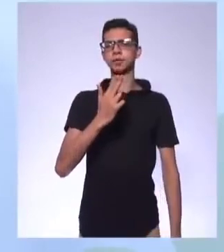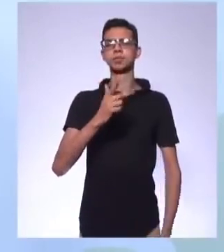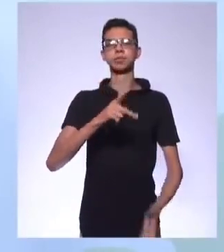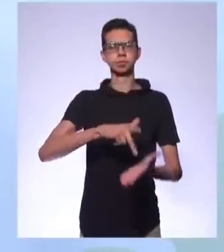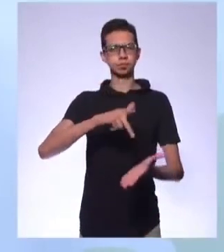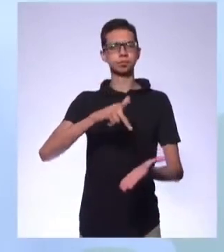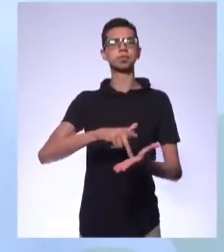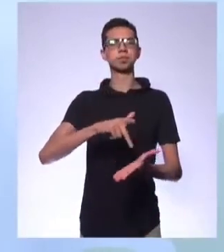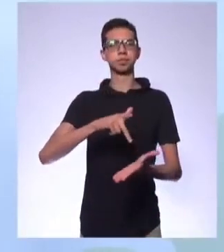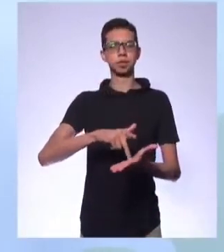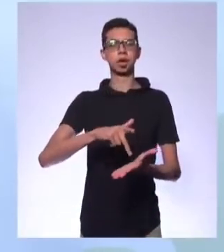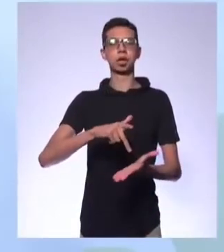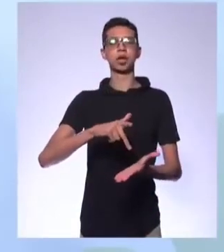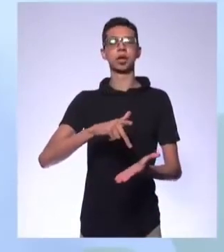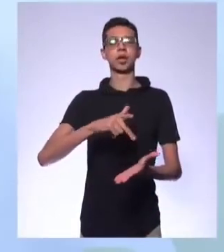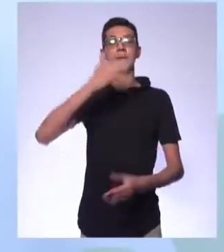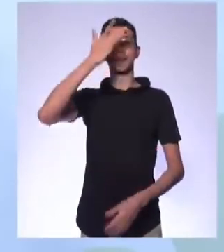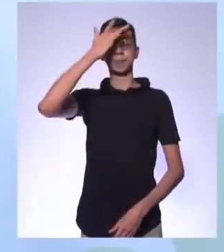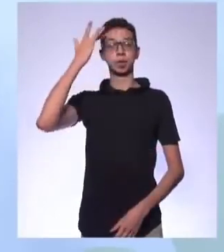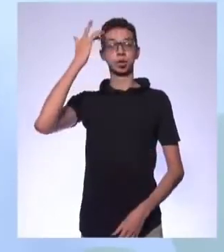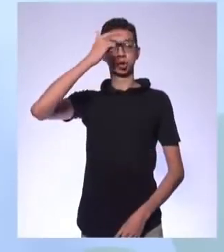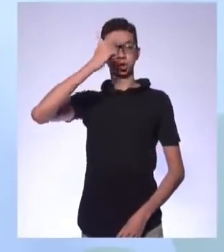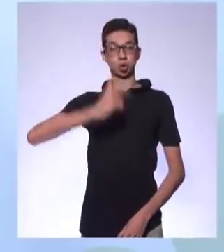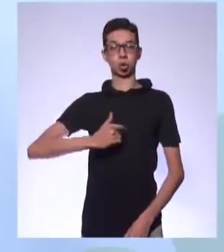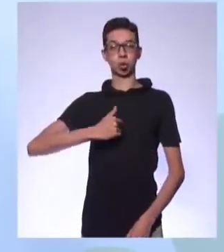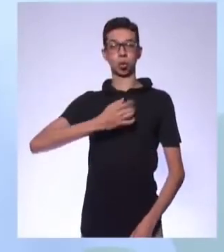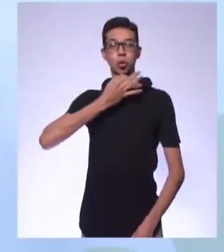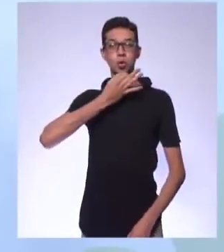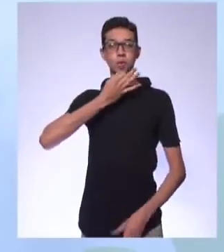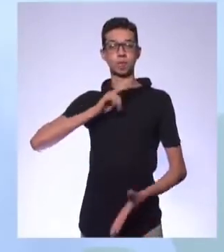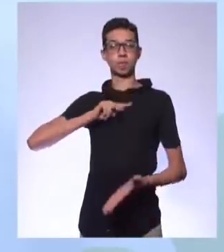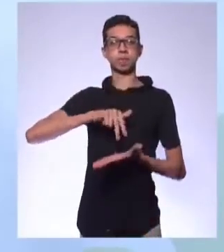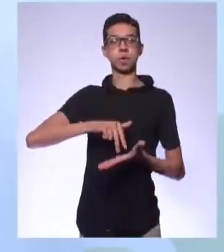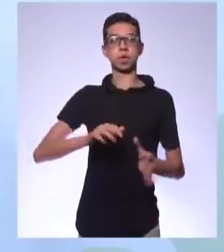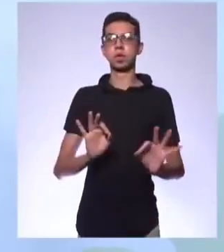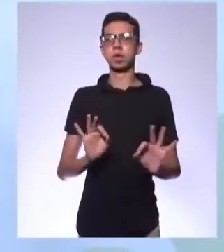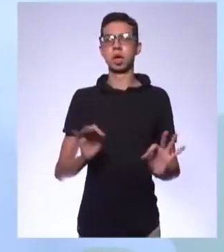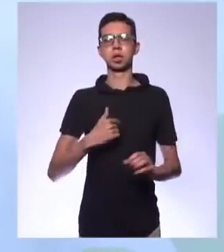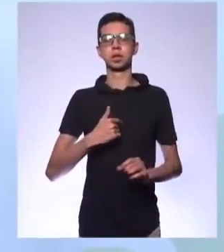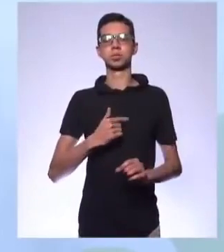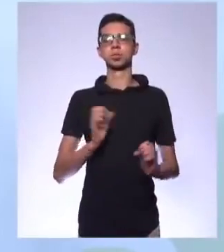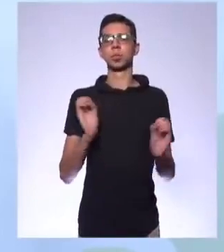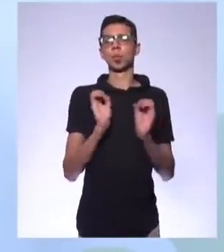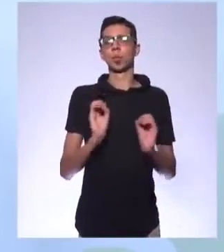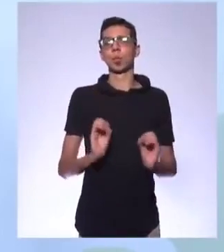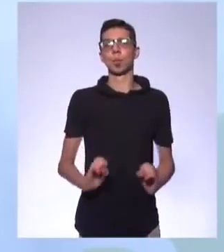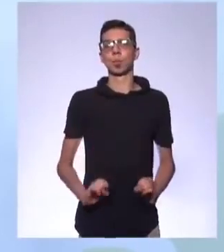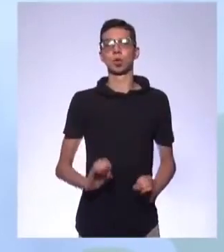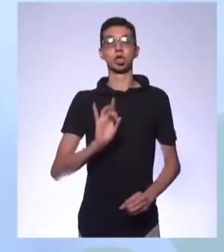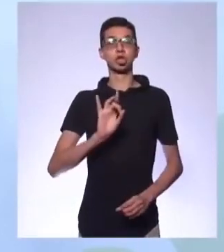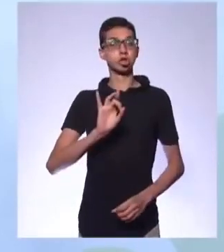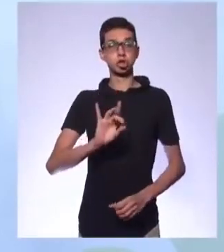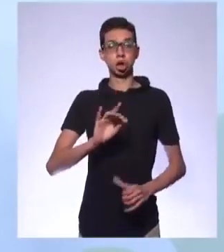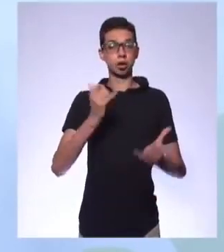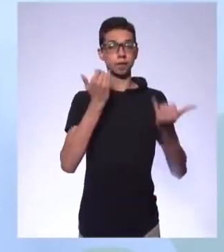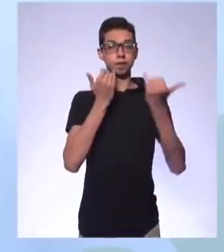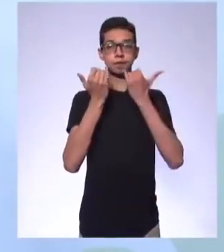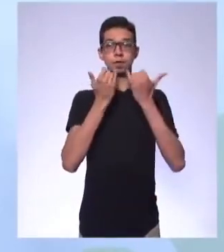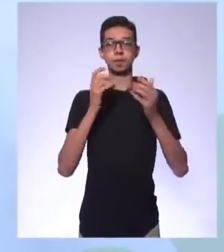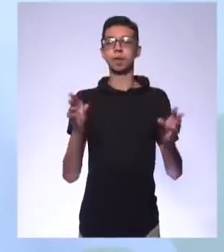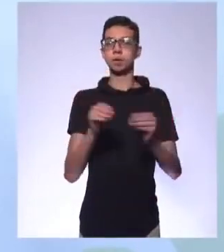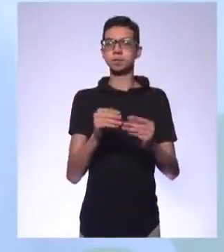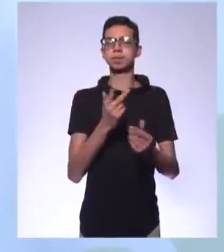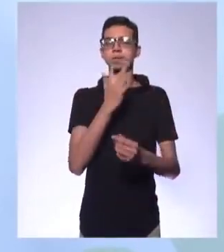totalmente impessoal, certo? Eu não me coloco ali, eu só dou informações e está ótimo. Muito semelhante ao resumo, né?